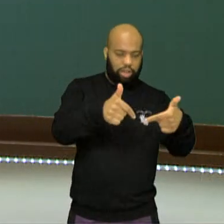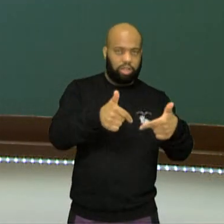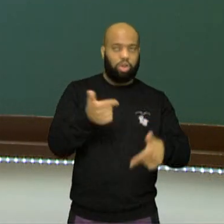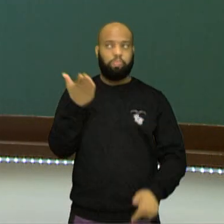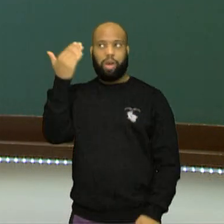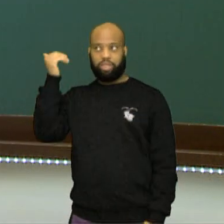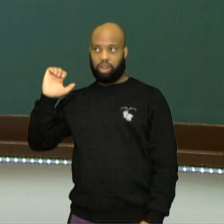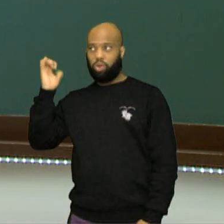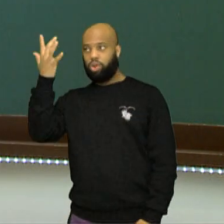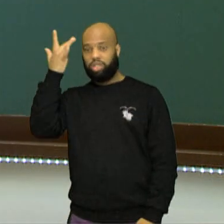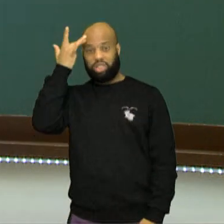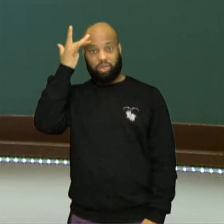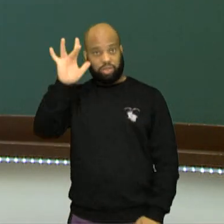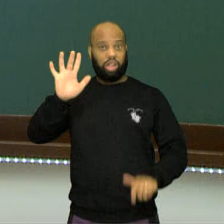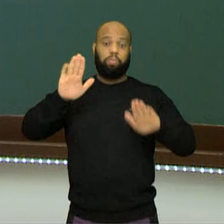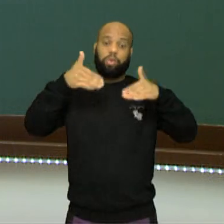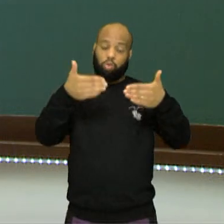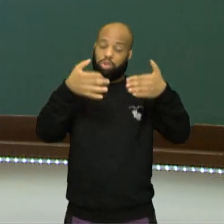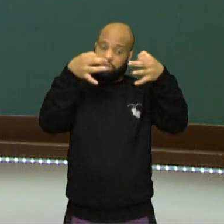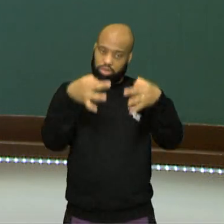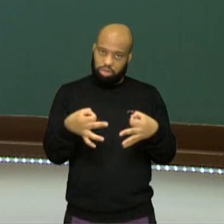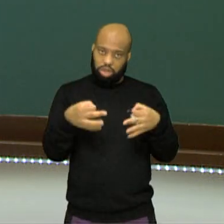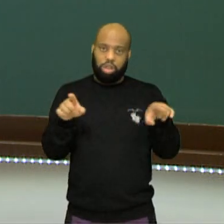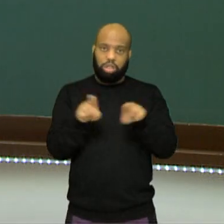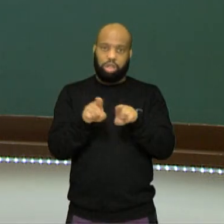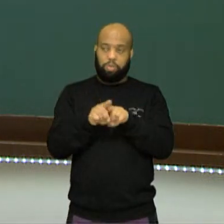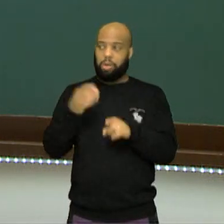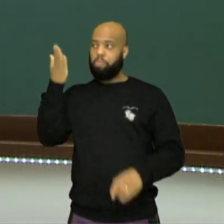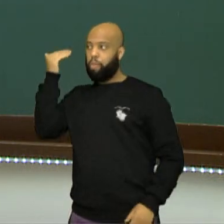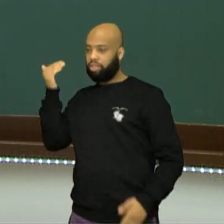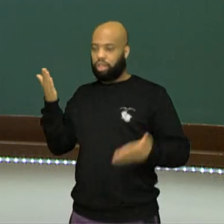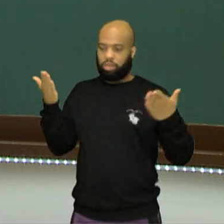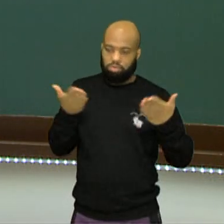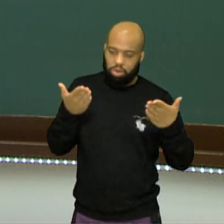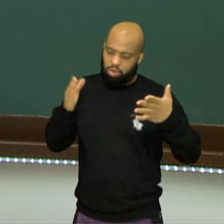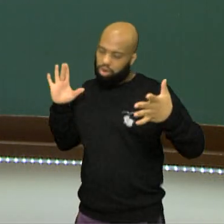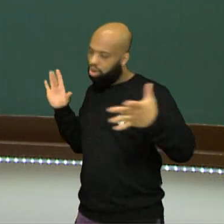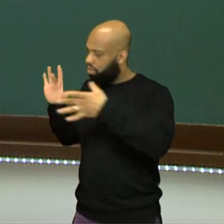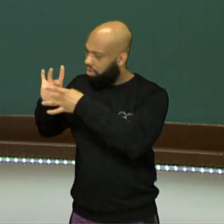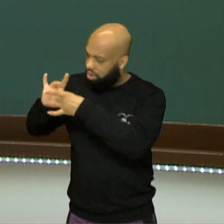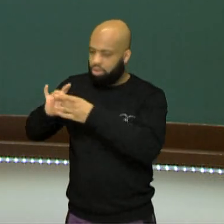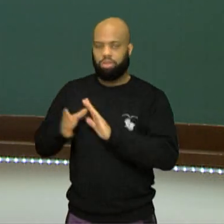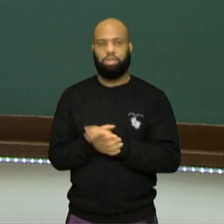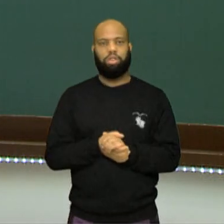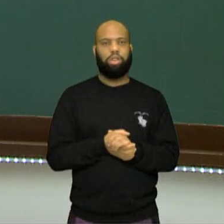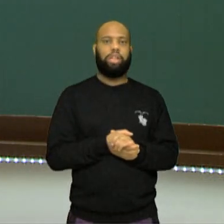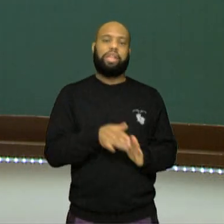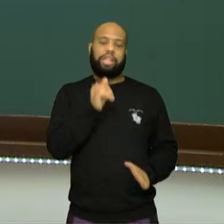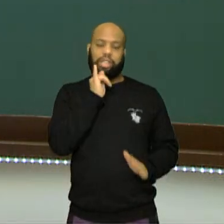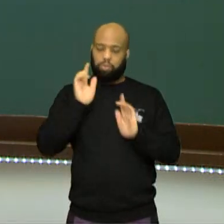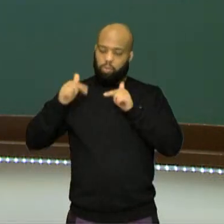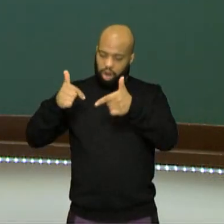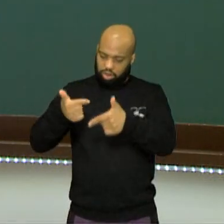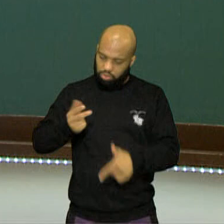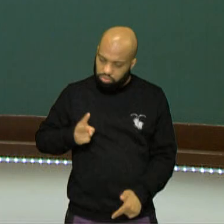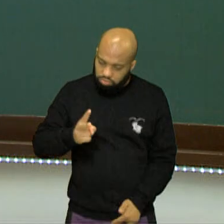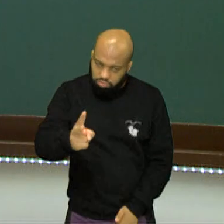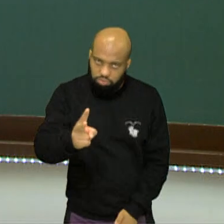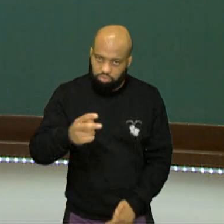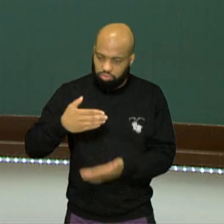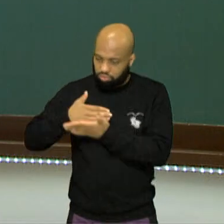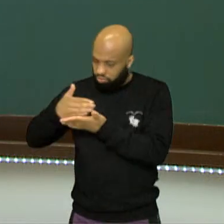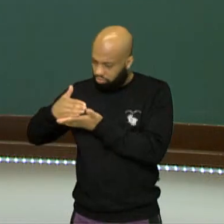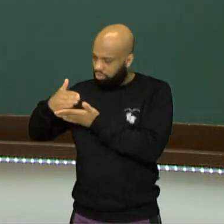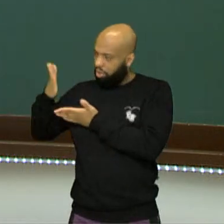no passado, tá? Ele conecta o passado com o presente, ou porque a ação tem uma continuidade desde o passado